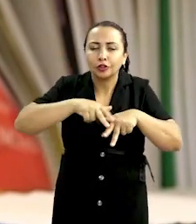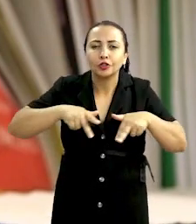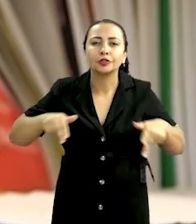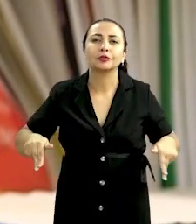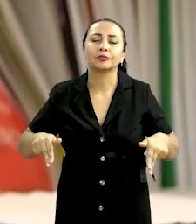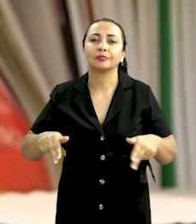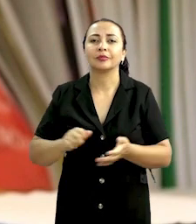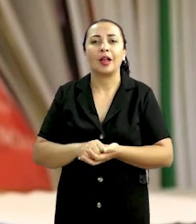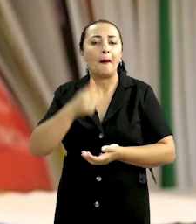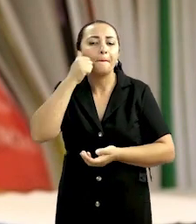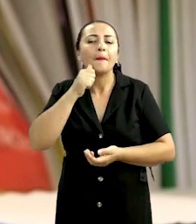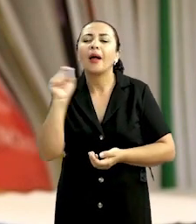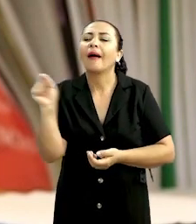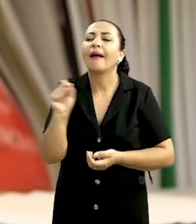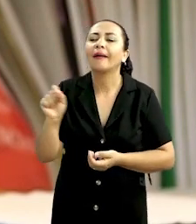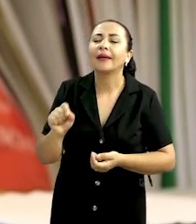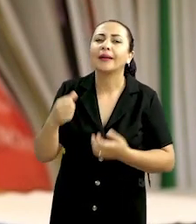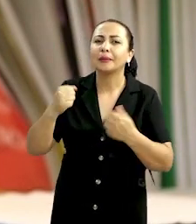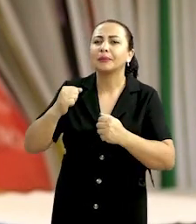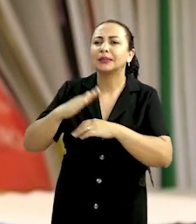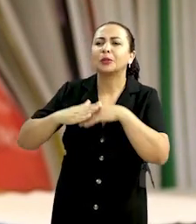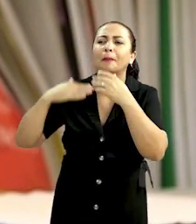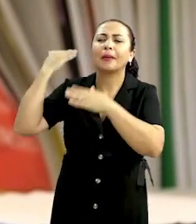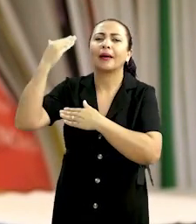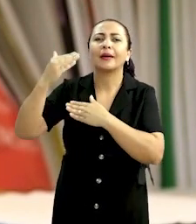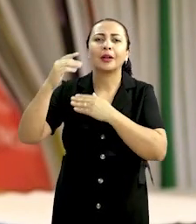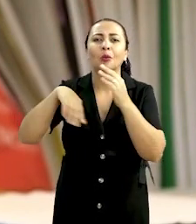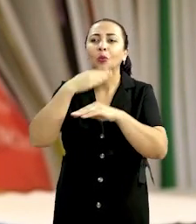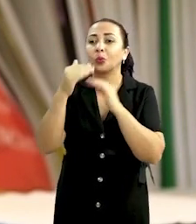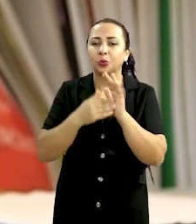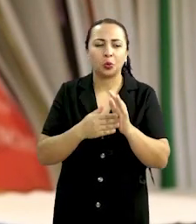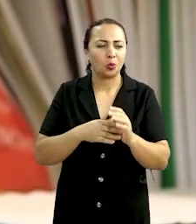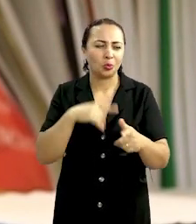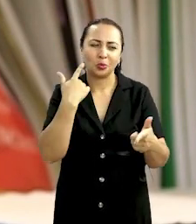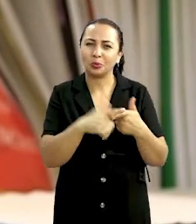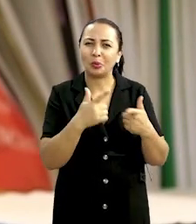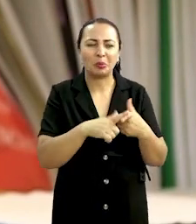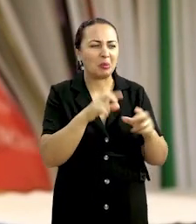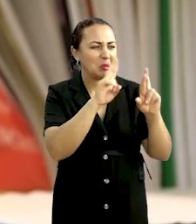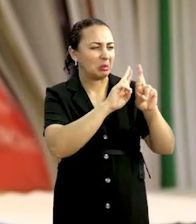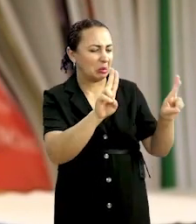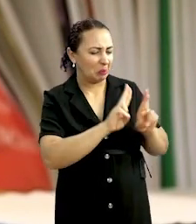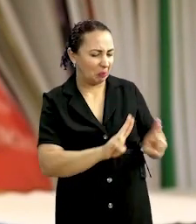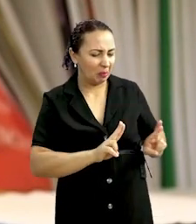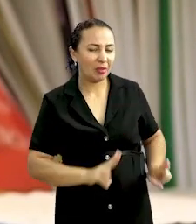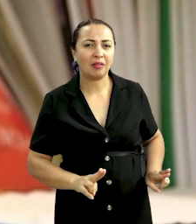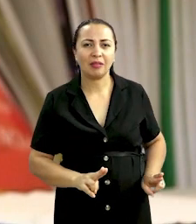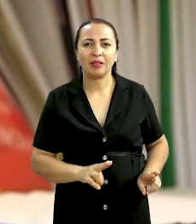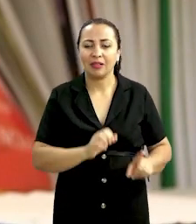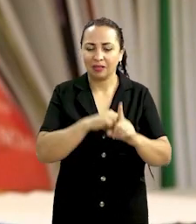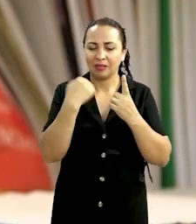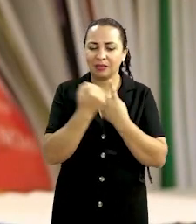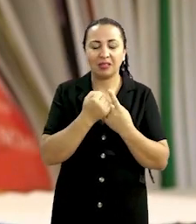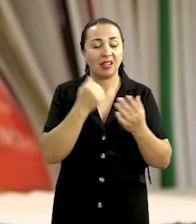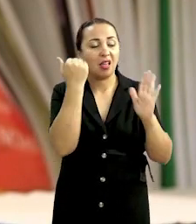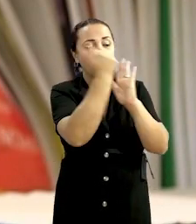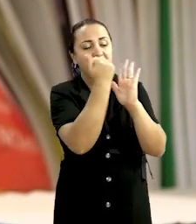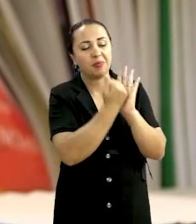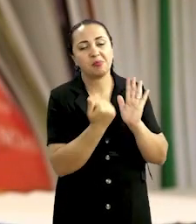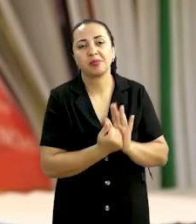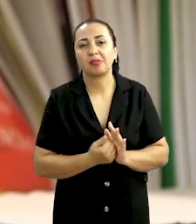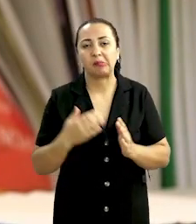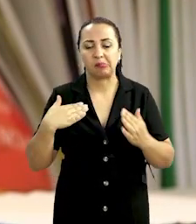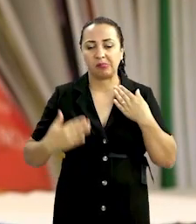essa mulher que precisa superar, né, todos esses estereótipos que a sociedade imprime na figura